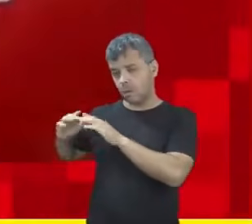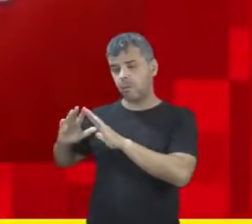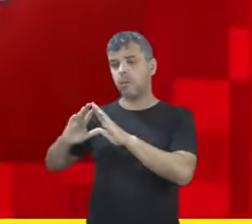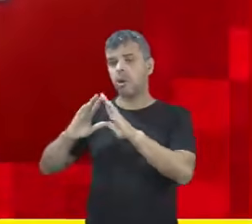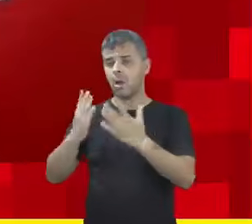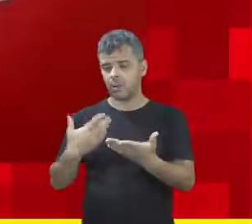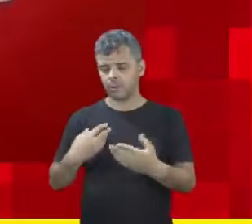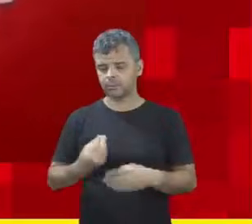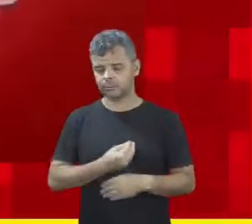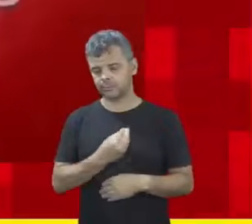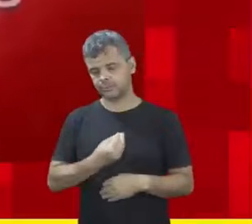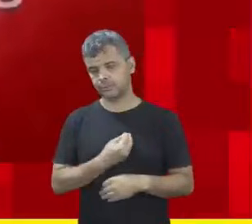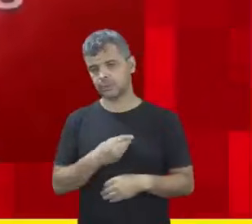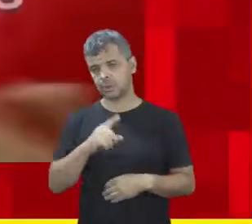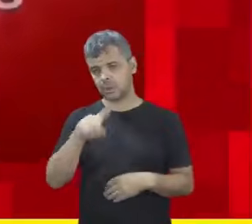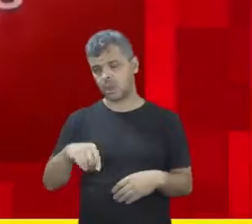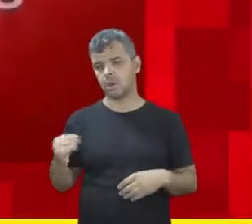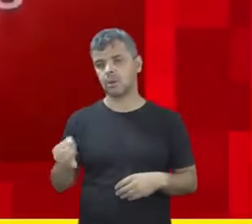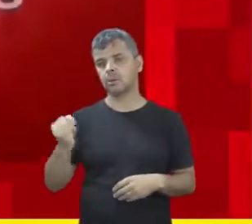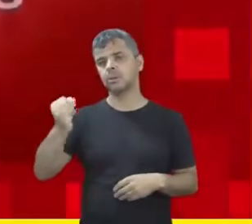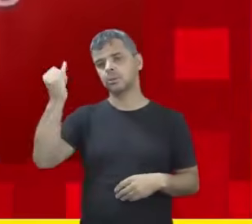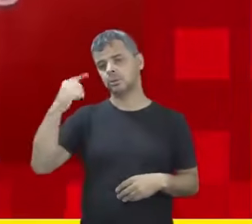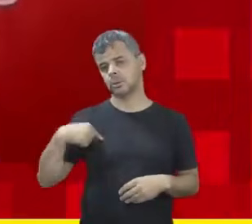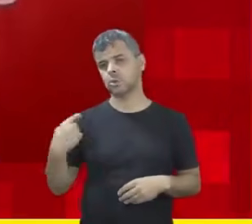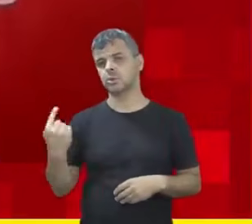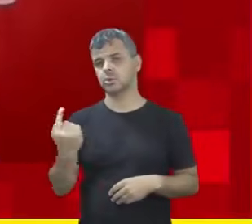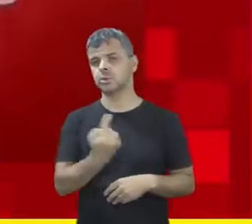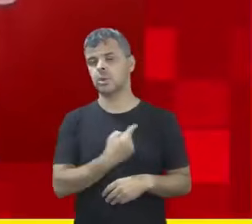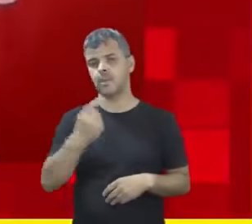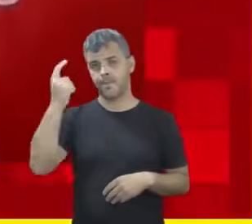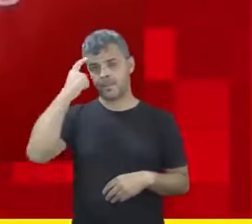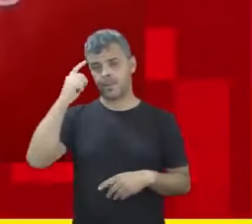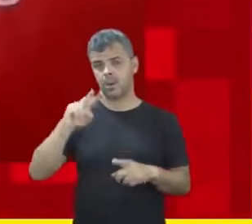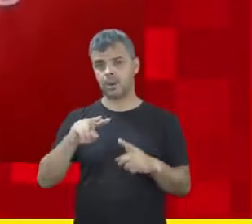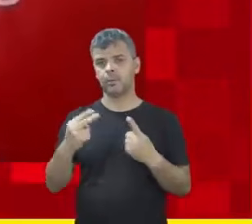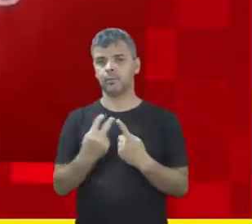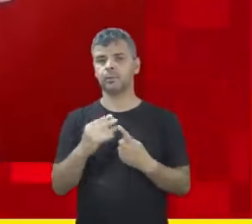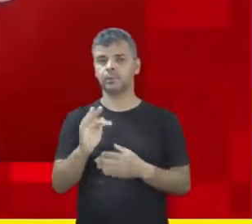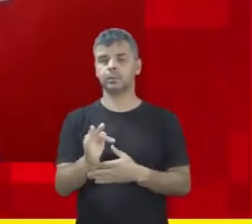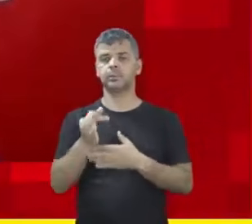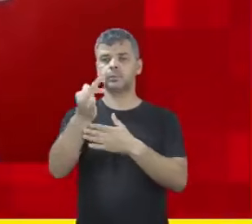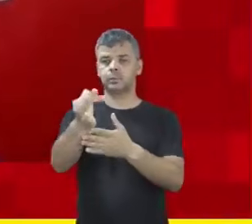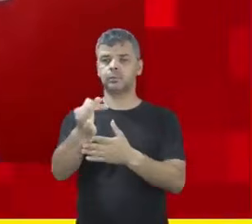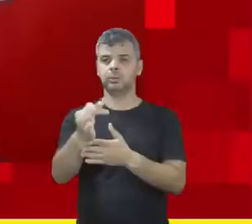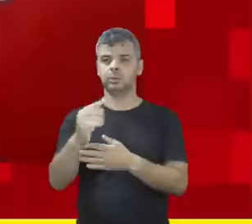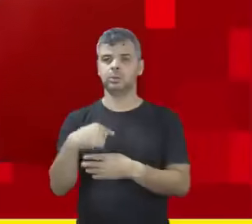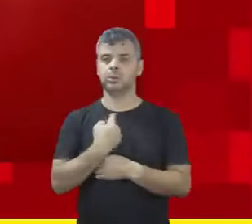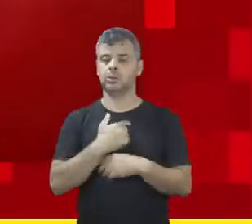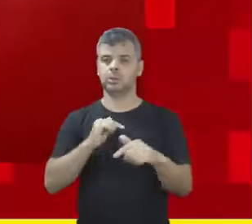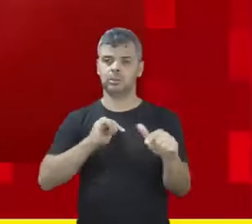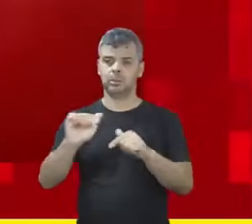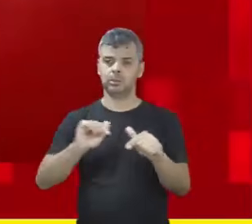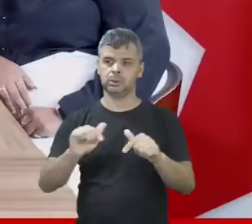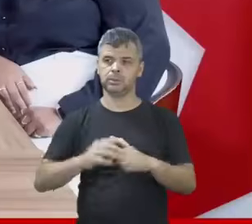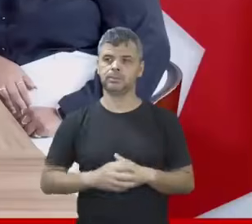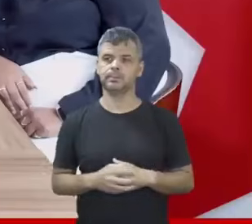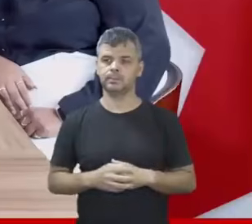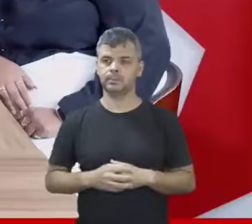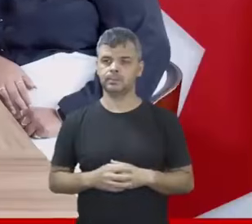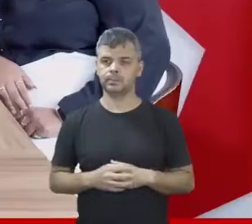e sempre lembrar que é importante para a gente pensar nas perspectivas de presente e futuro dos nossos trabalhadores e